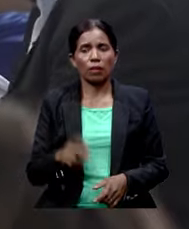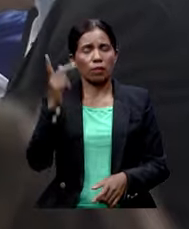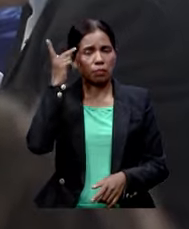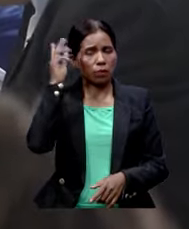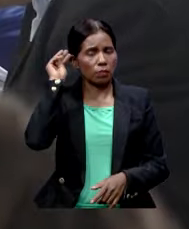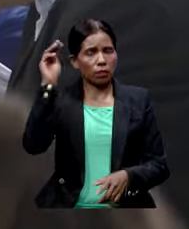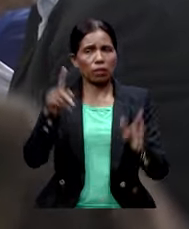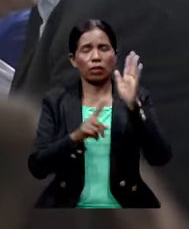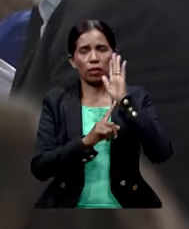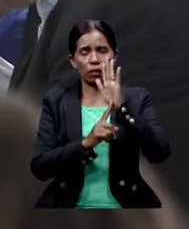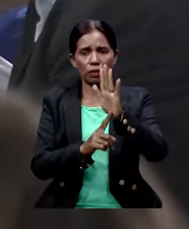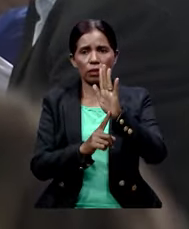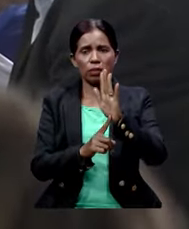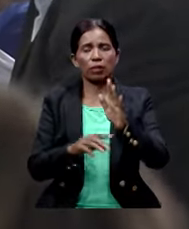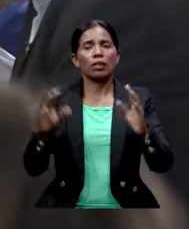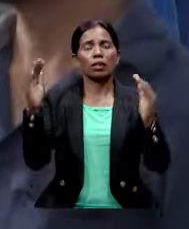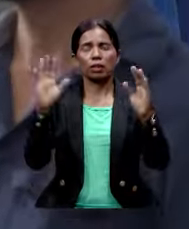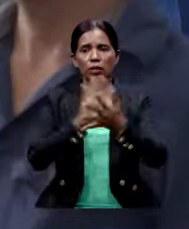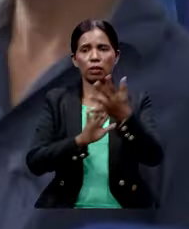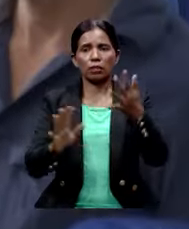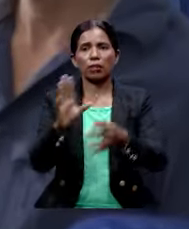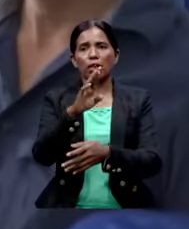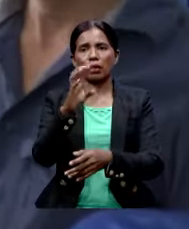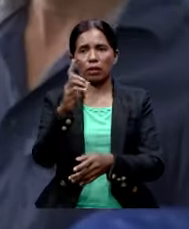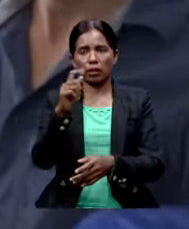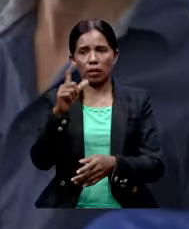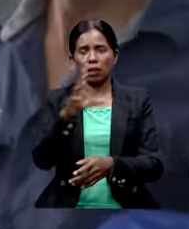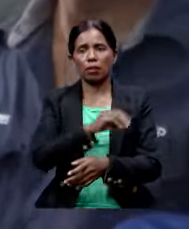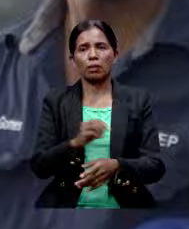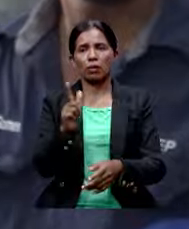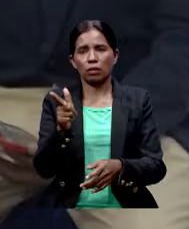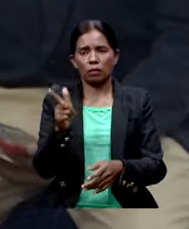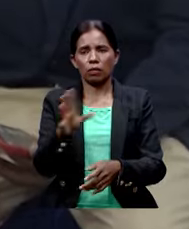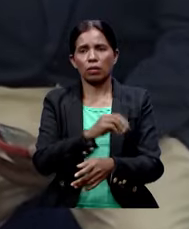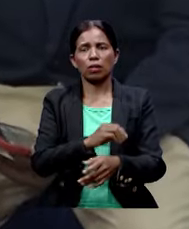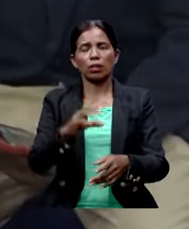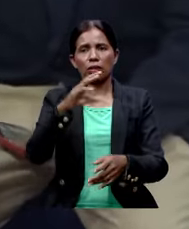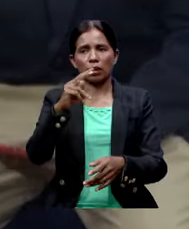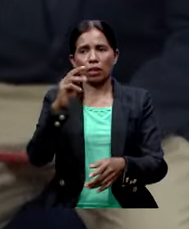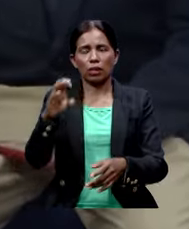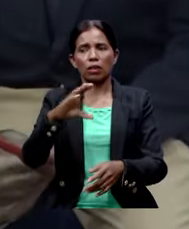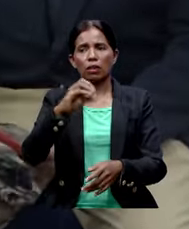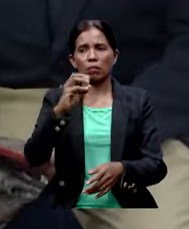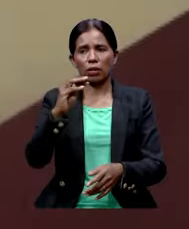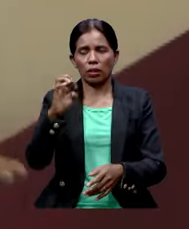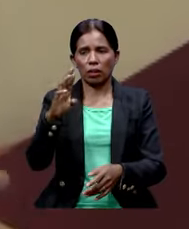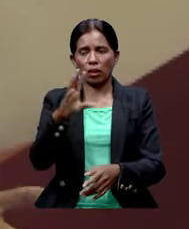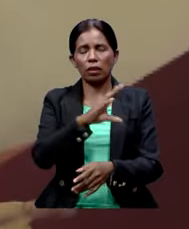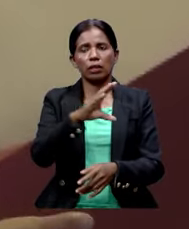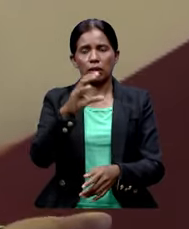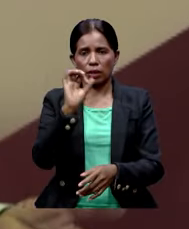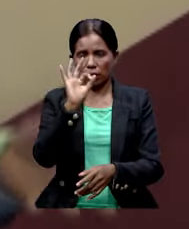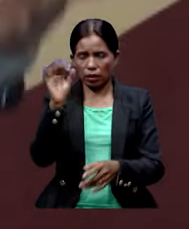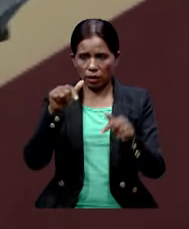Primeiro-ministro Atoli Hiraknei e a cerimônia reflexão no RTTLP Badala Ruanulu e a Salão CNE Colmeira Sestane. Later